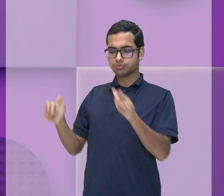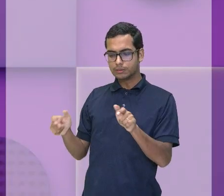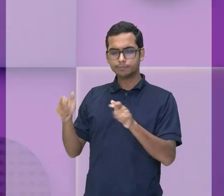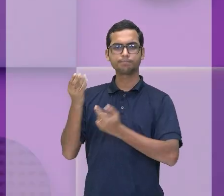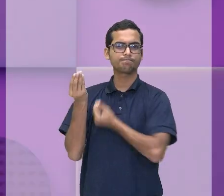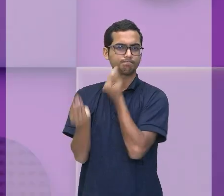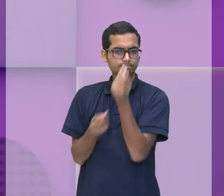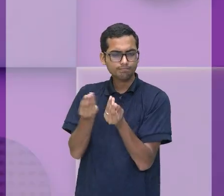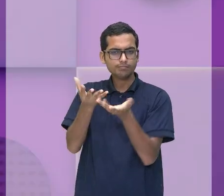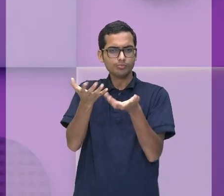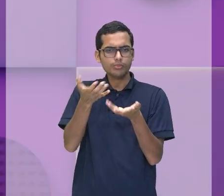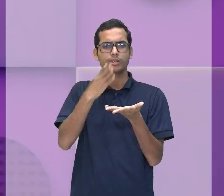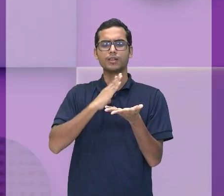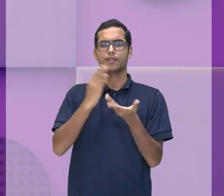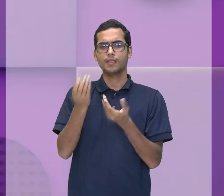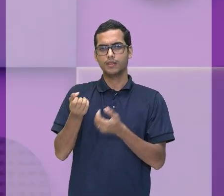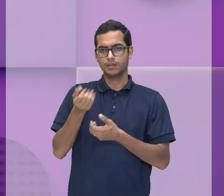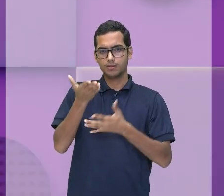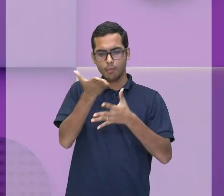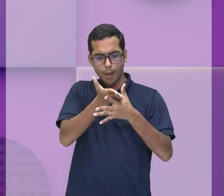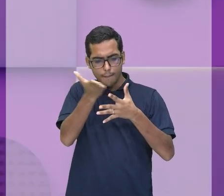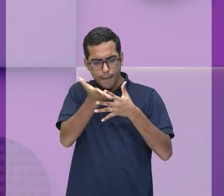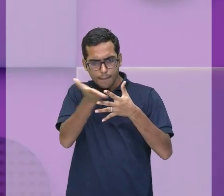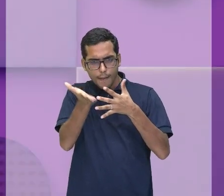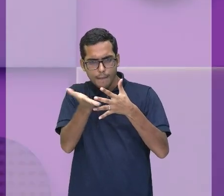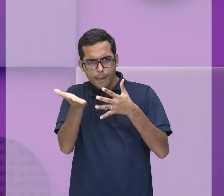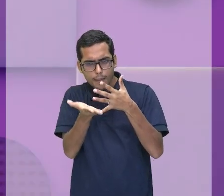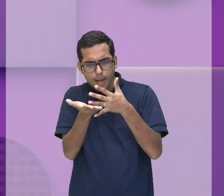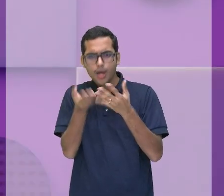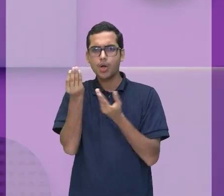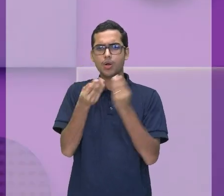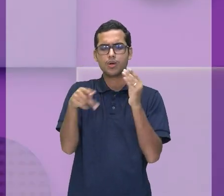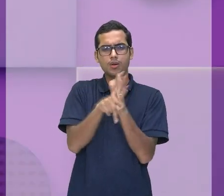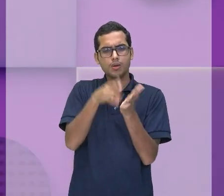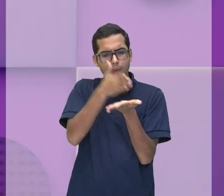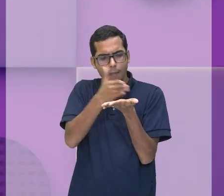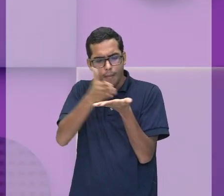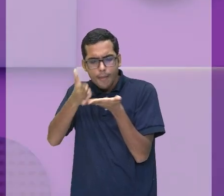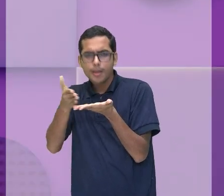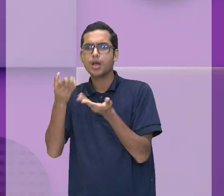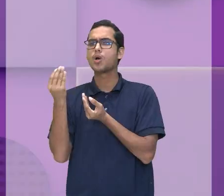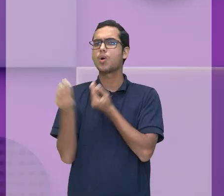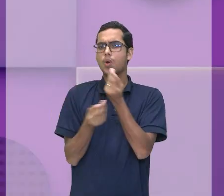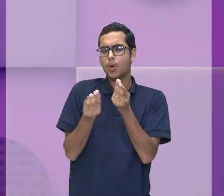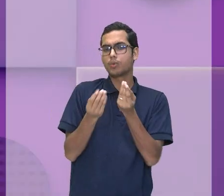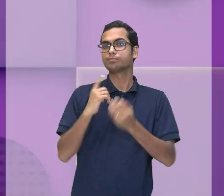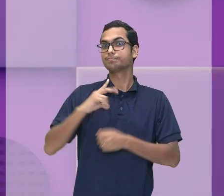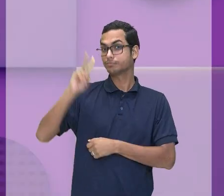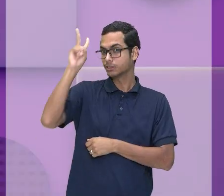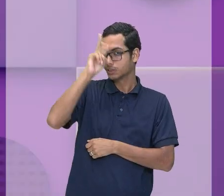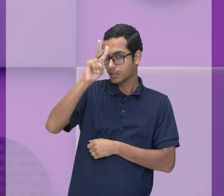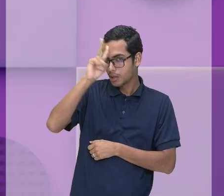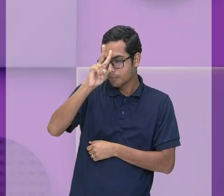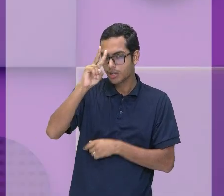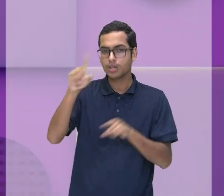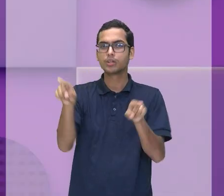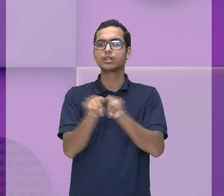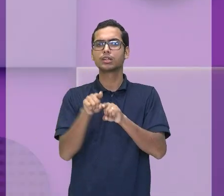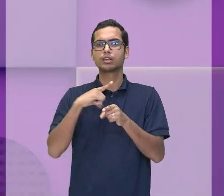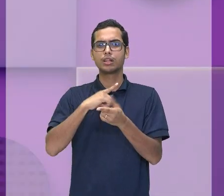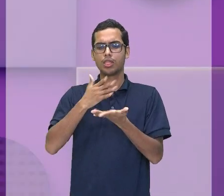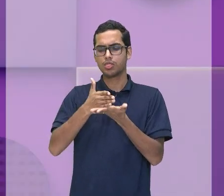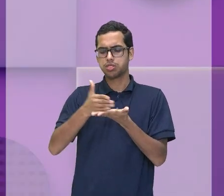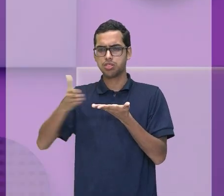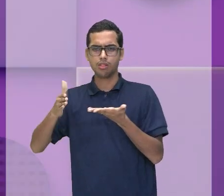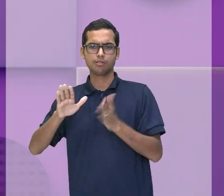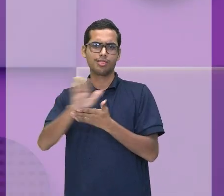você quer dividir em várias quantidadezinhas, lembrando que não pode sobrar nada. Então, imagina, por exemplo, que você tenha